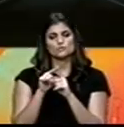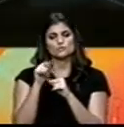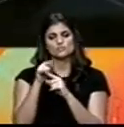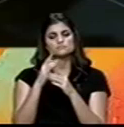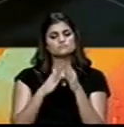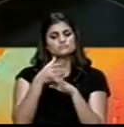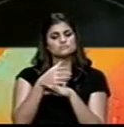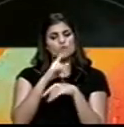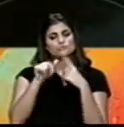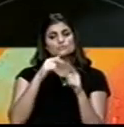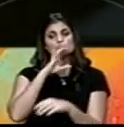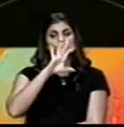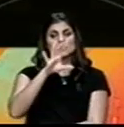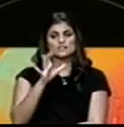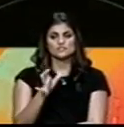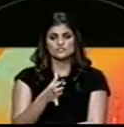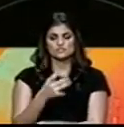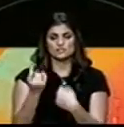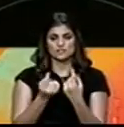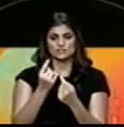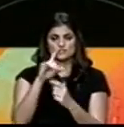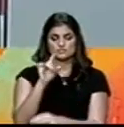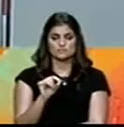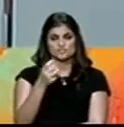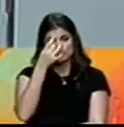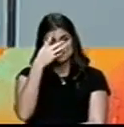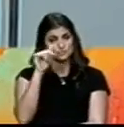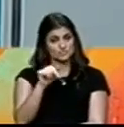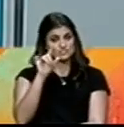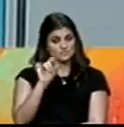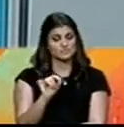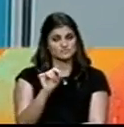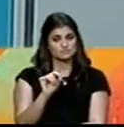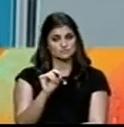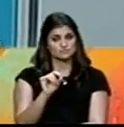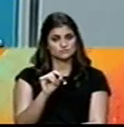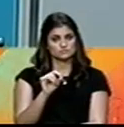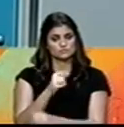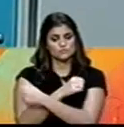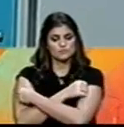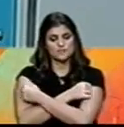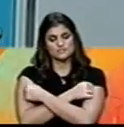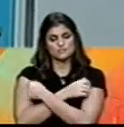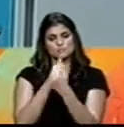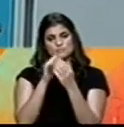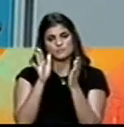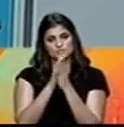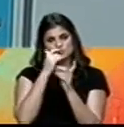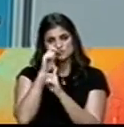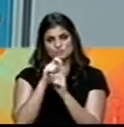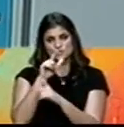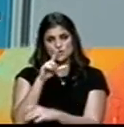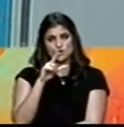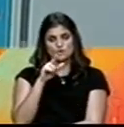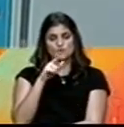de outros países onde estivemos. E que às vezes esquecemos. Daí um grande abraço para todos os povos Verdade. Da